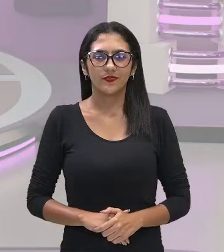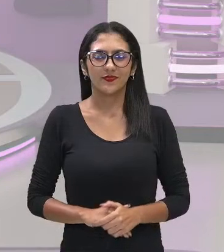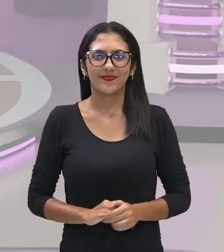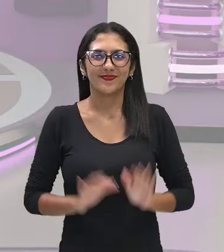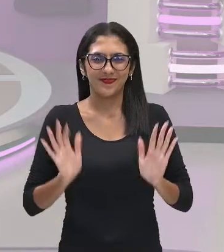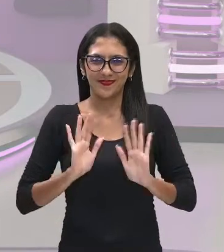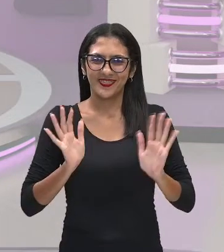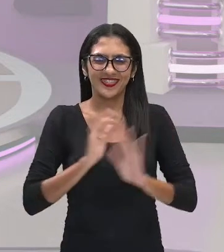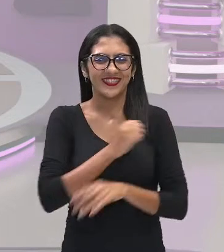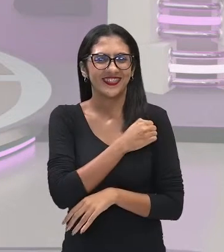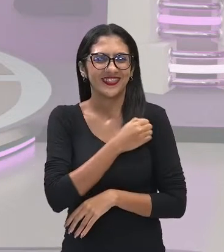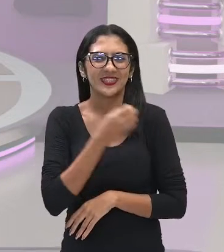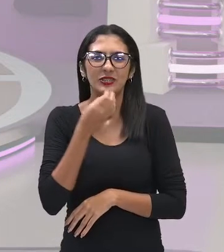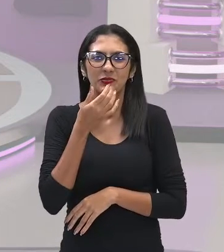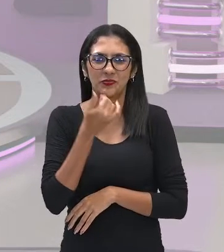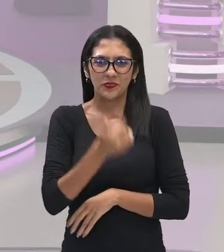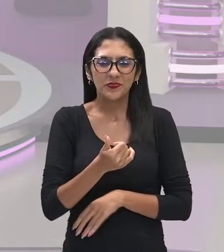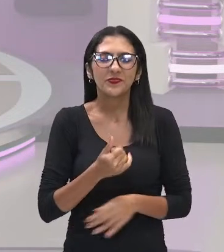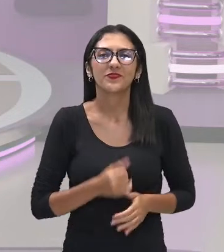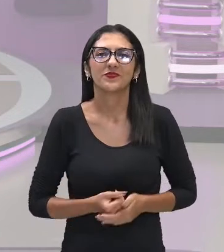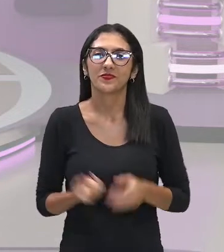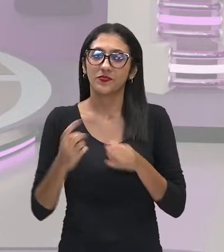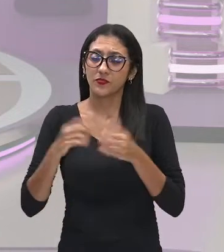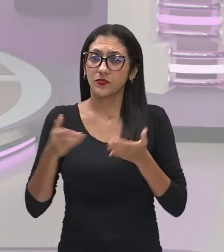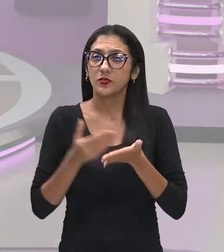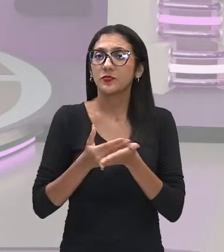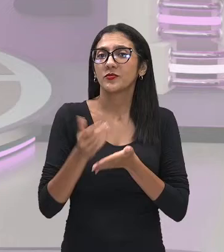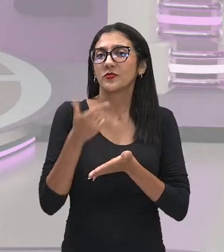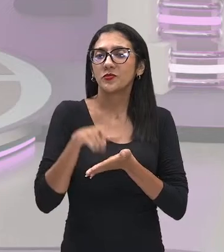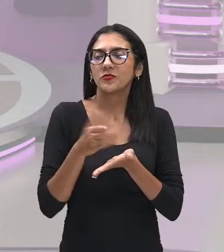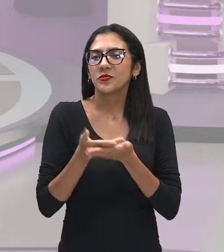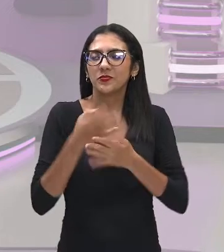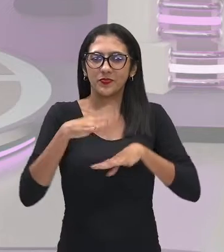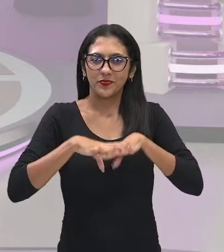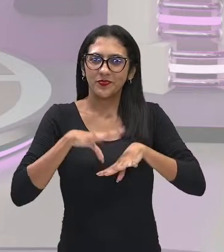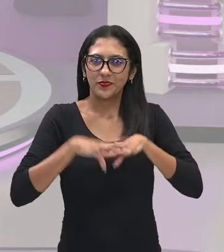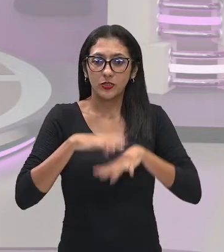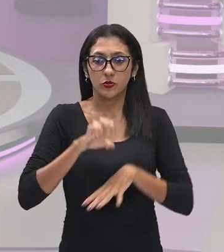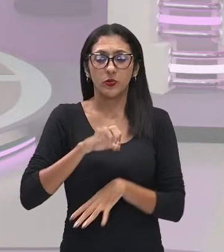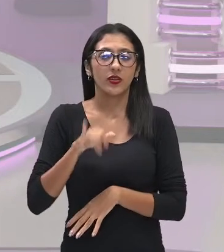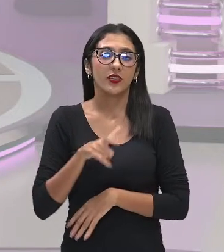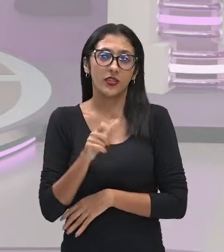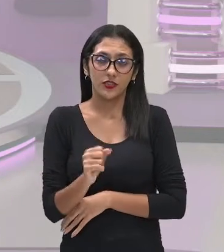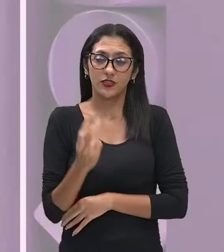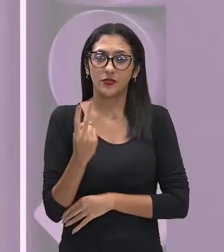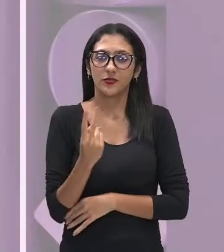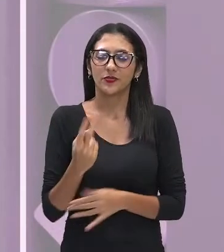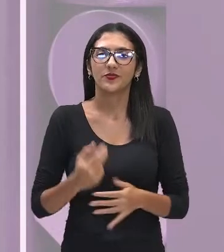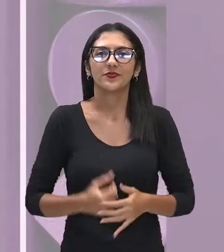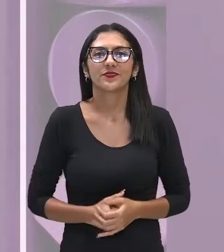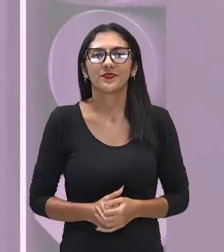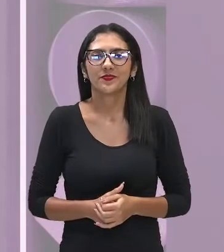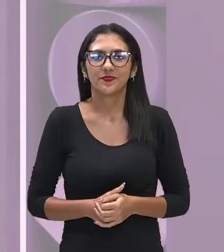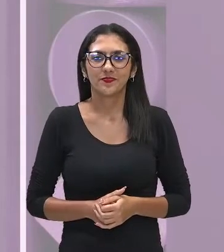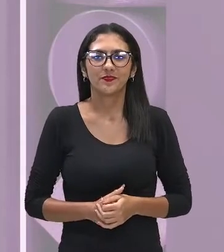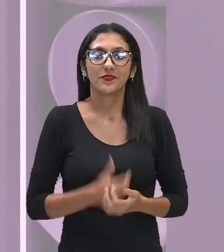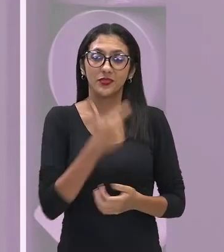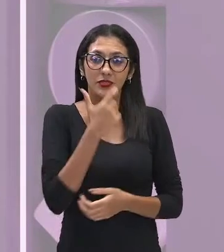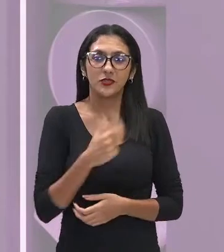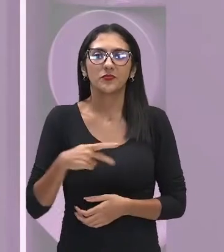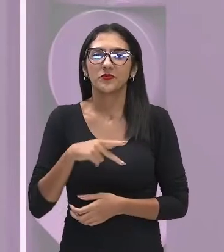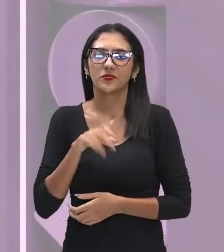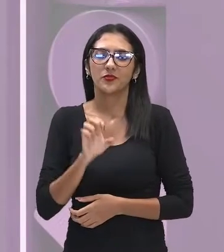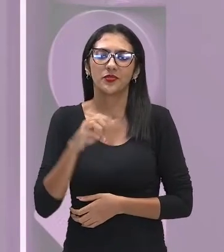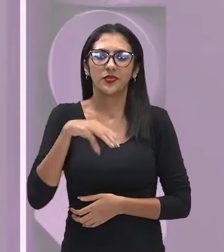Olá, tudo bem? Estamos de volta para mais uma aula de matemática EJA, segunda fase. Aqui quem vos fala é o